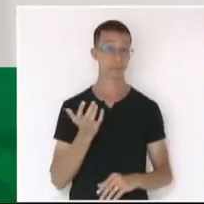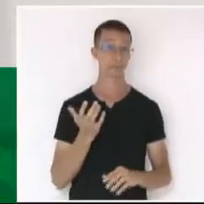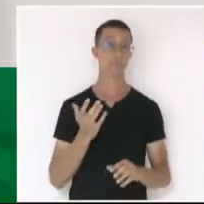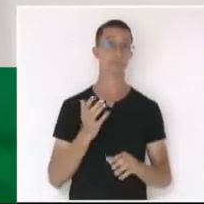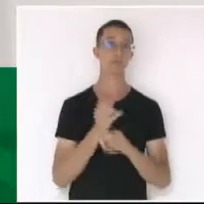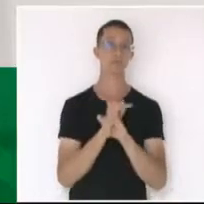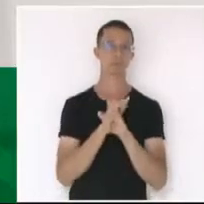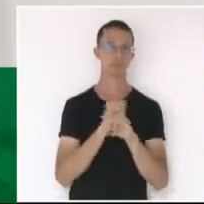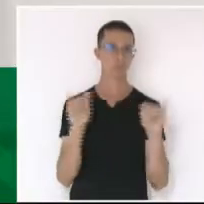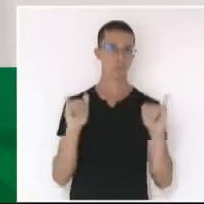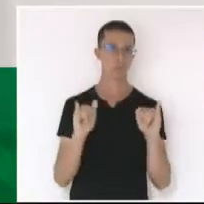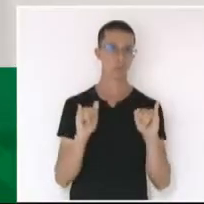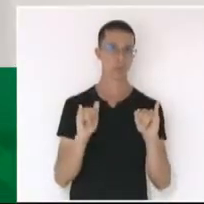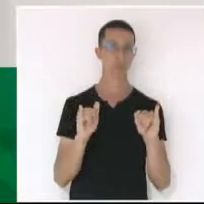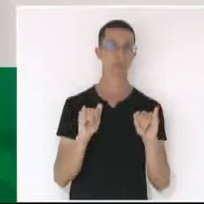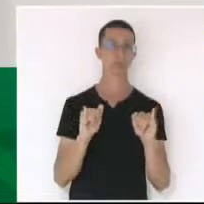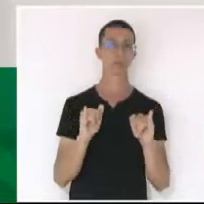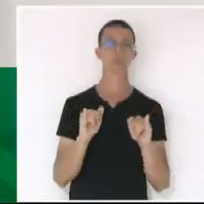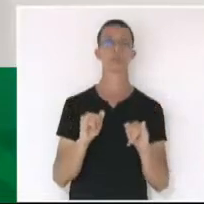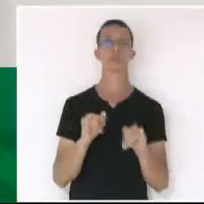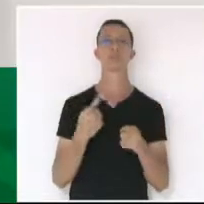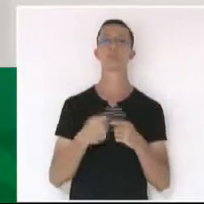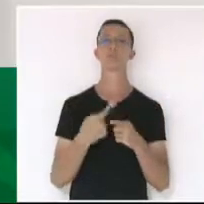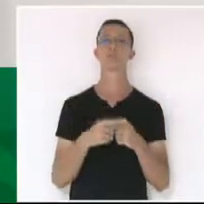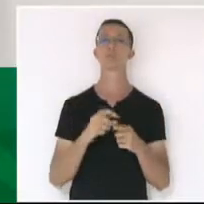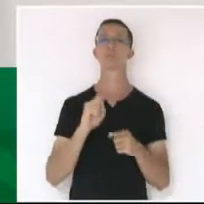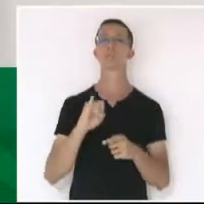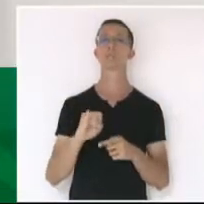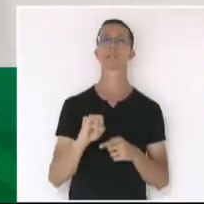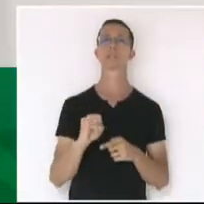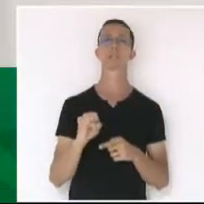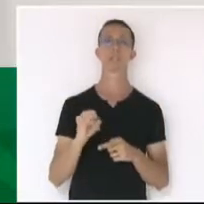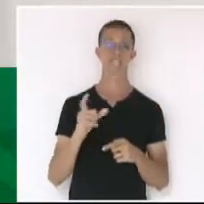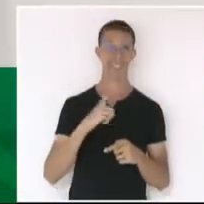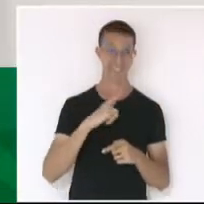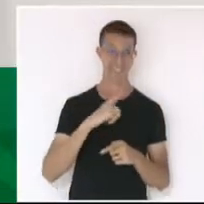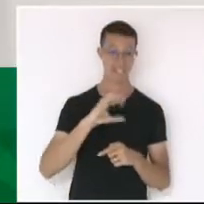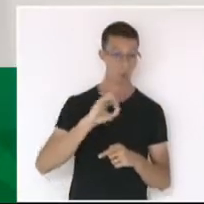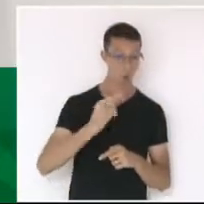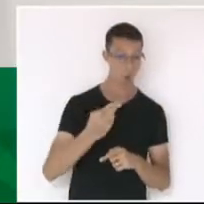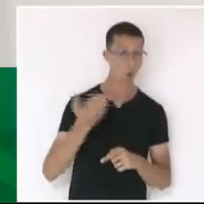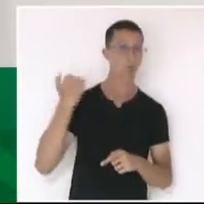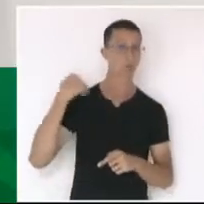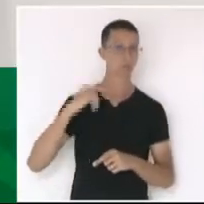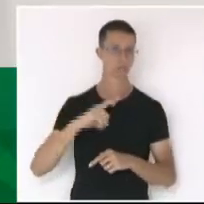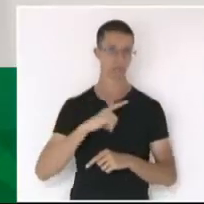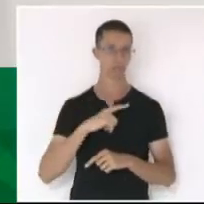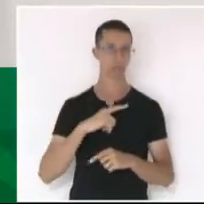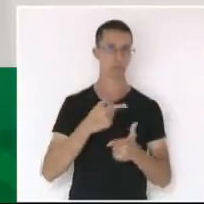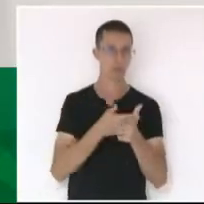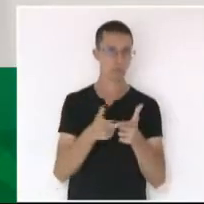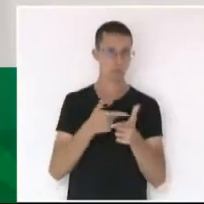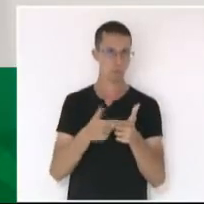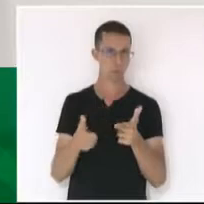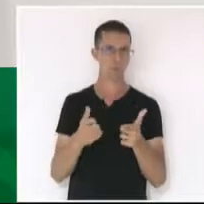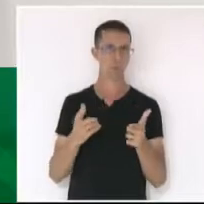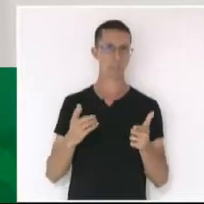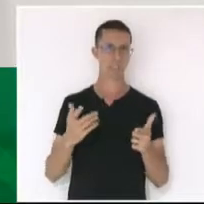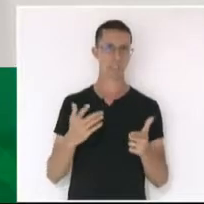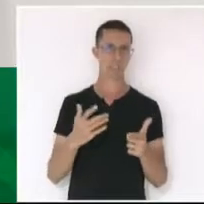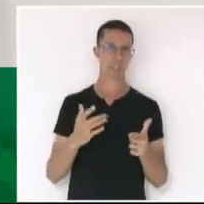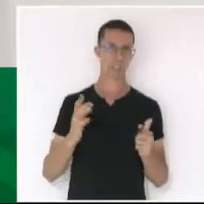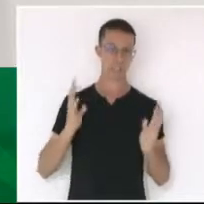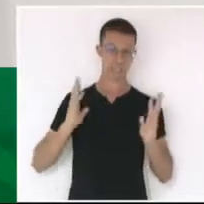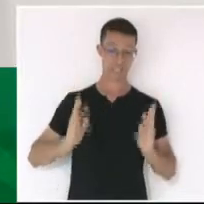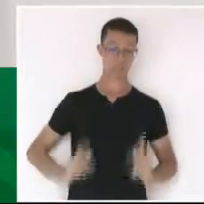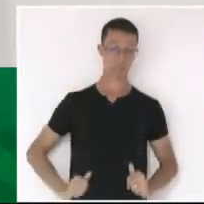é porque se a ou se ouve é problemas ligados a sanidade dos alimentos